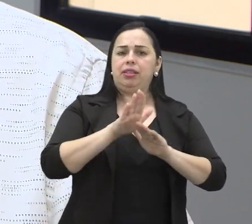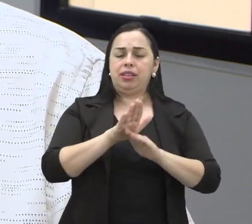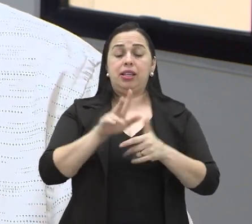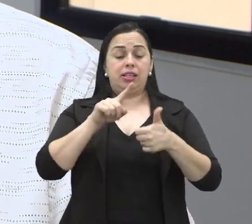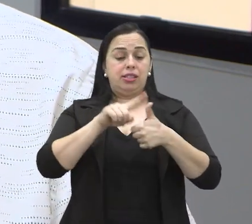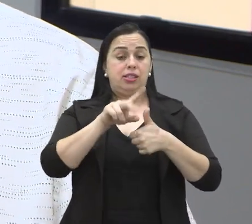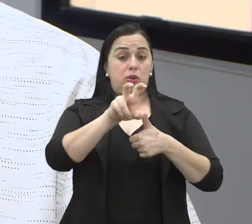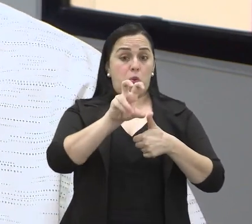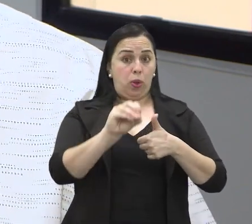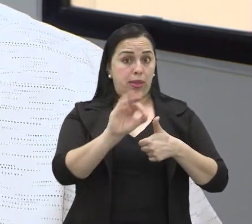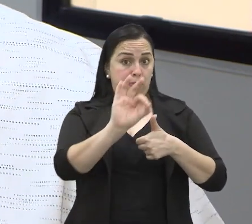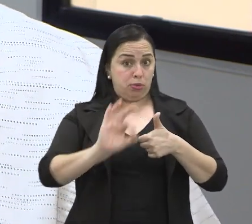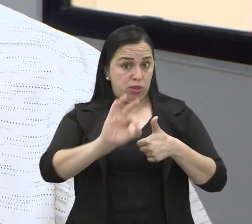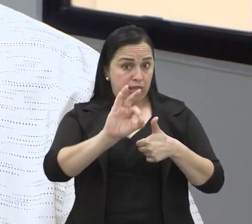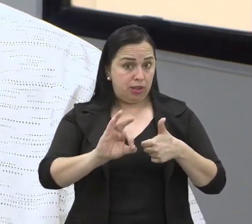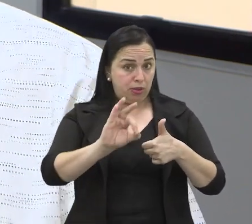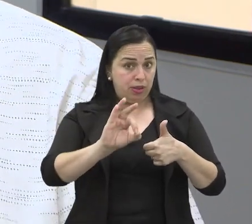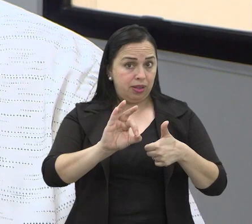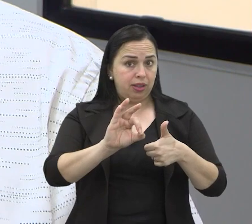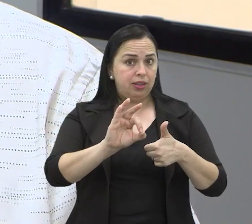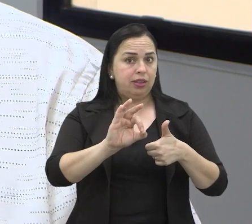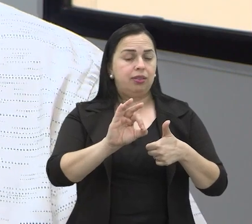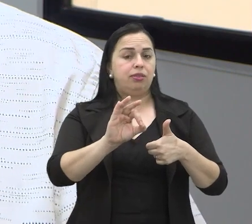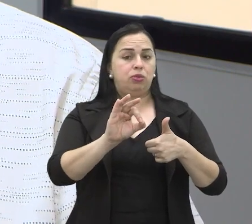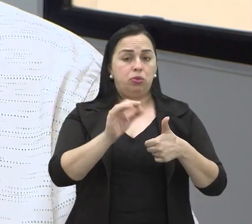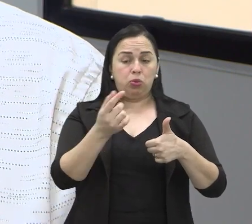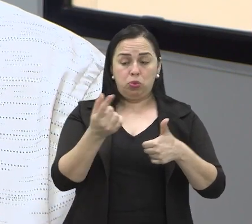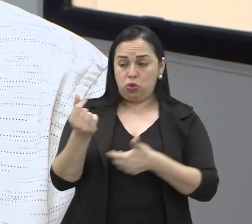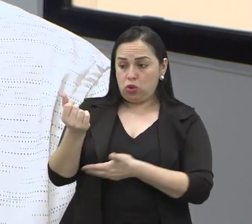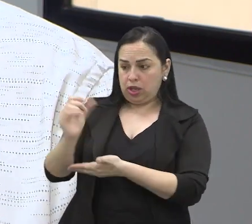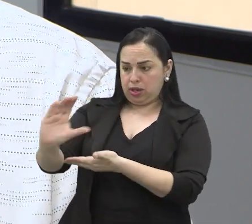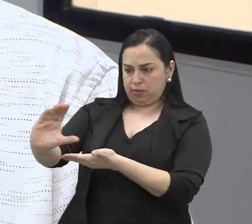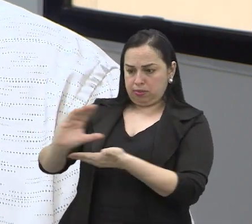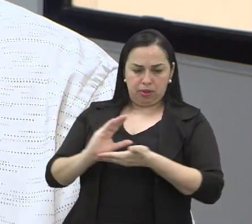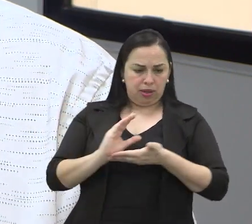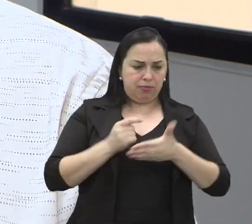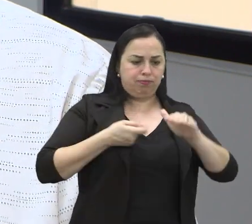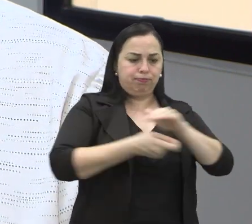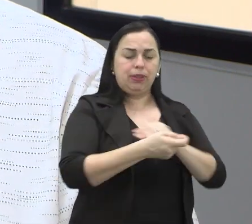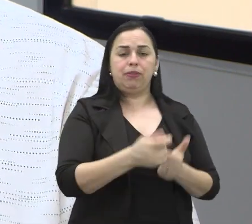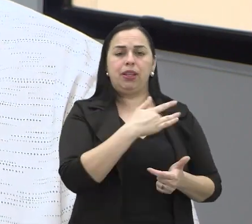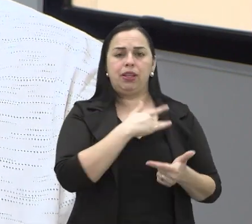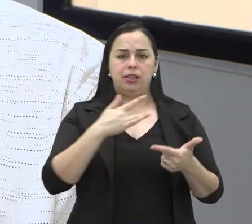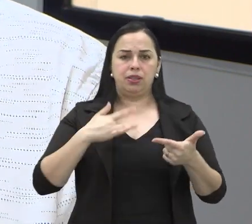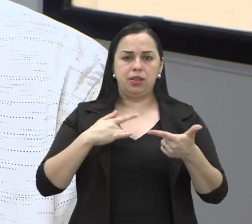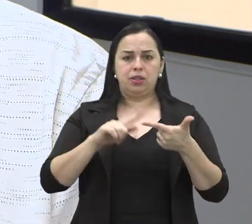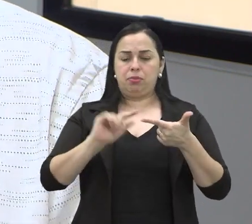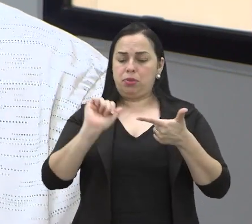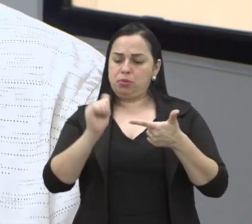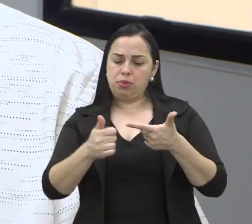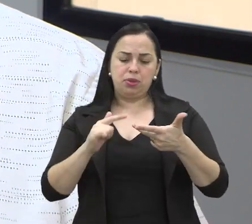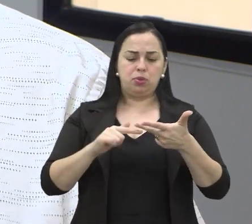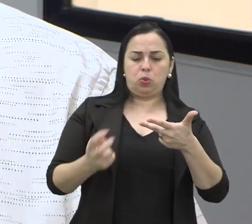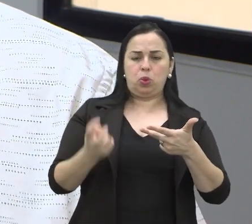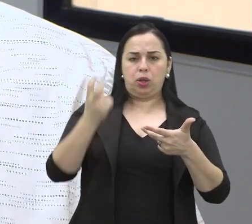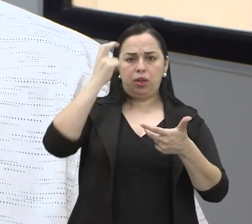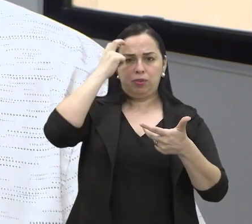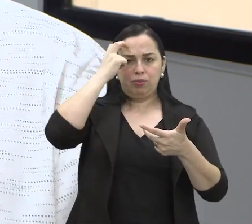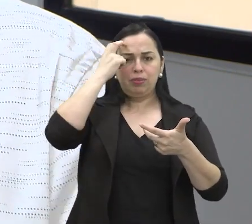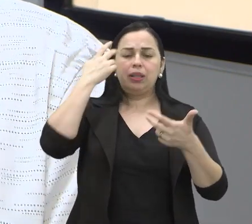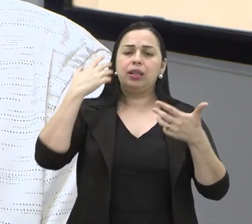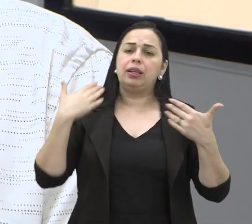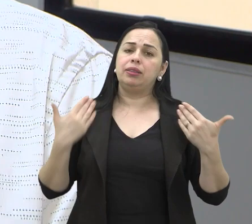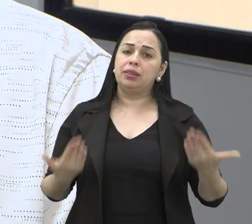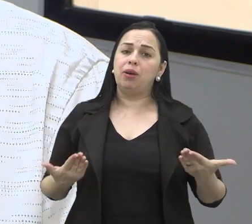programas sociais, dentro das divisões, ainda atender 50% da arrecadação para a